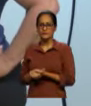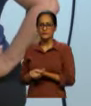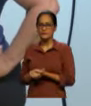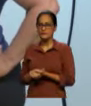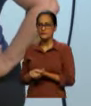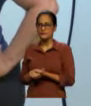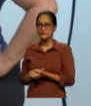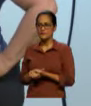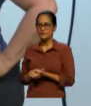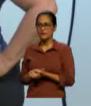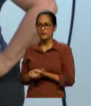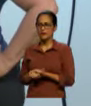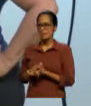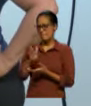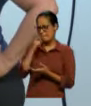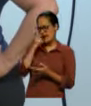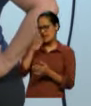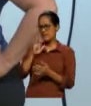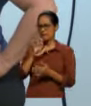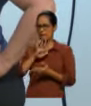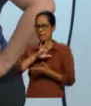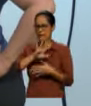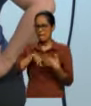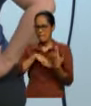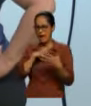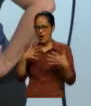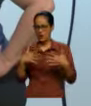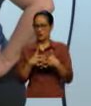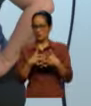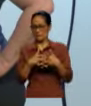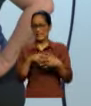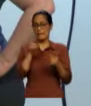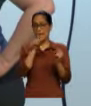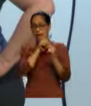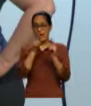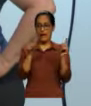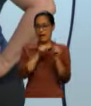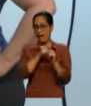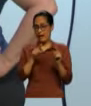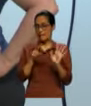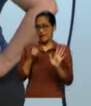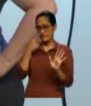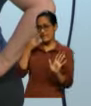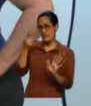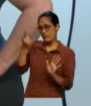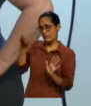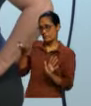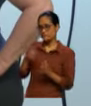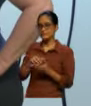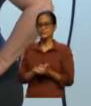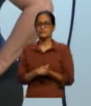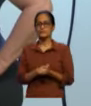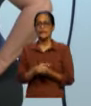Vai ficar uma emboleira, tá? Então, vamos lá. Eu vou pegar